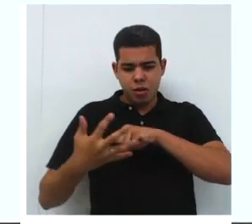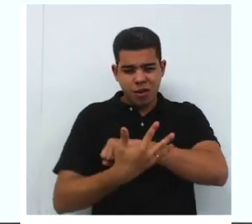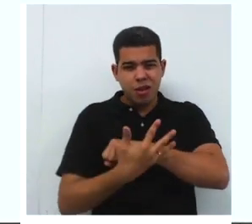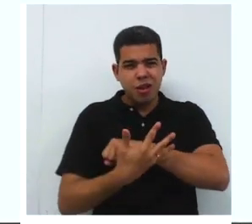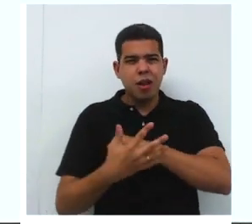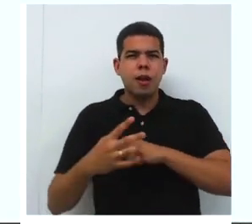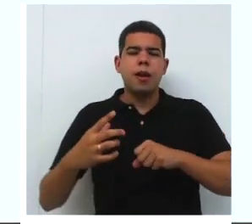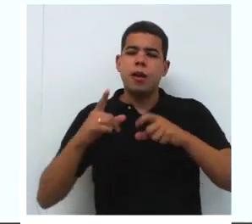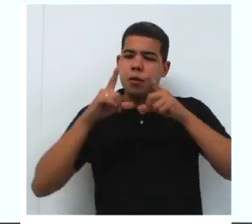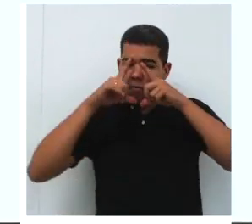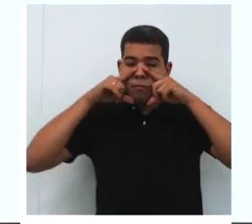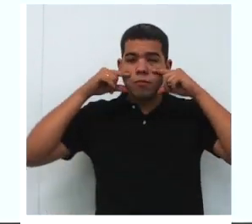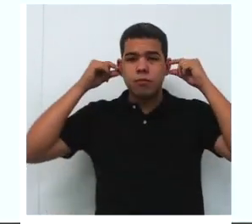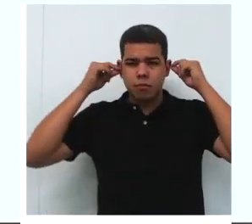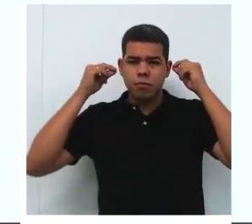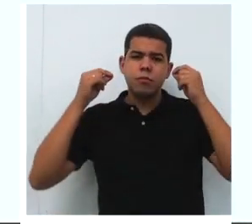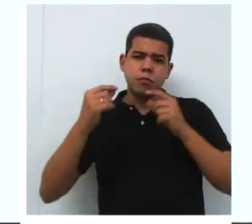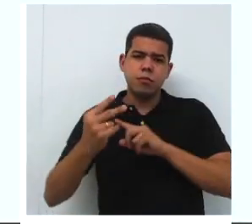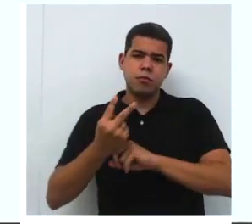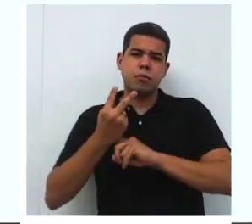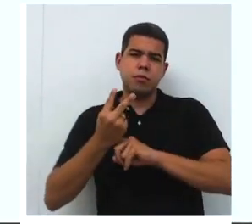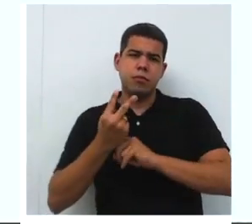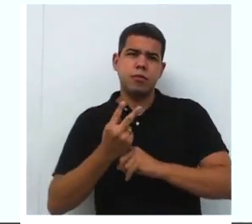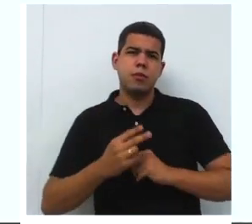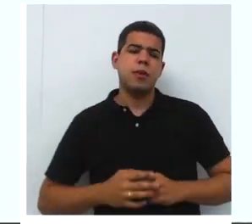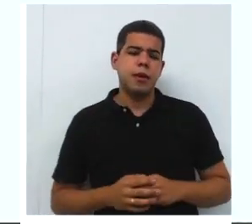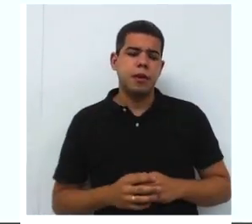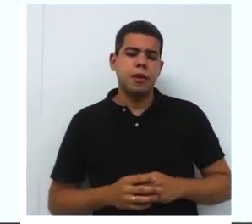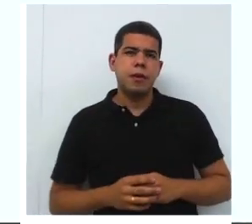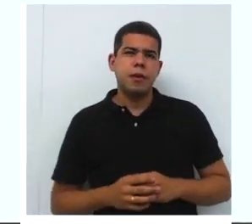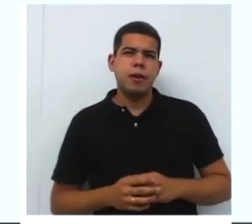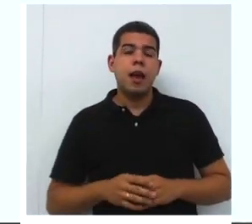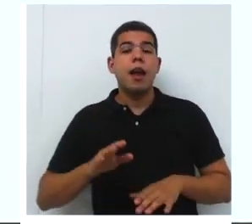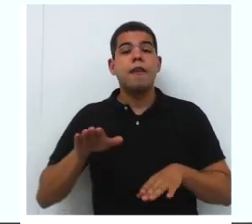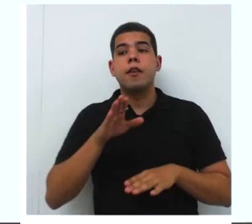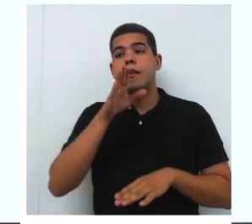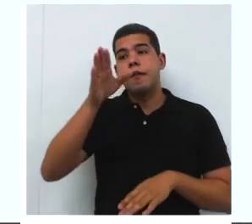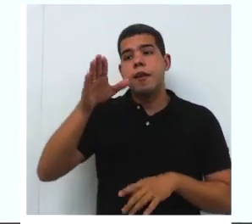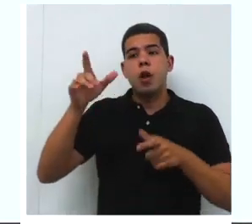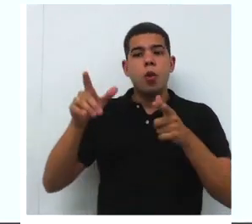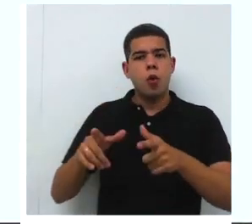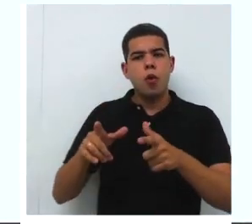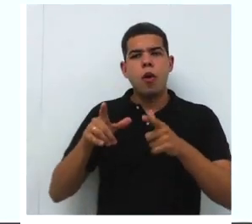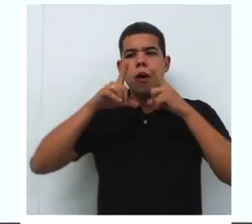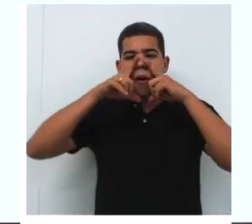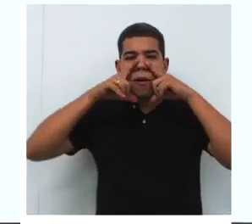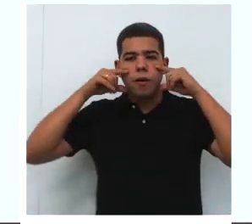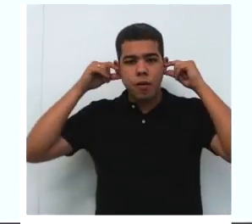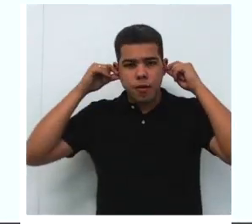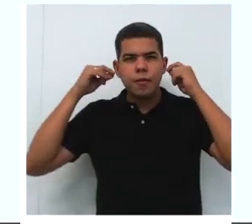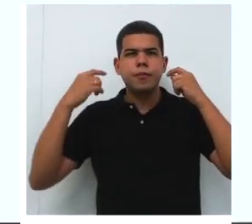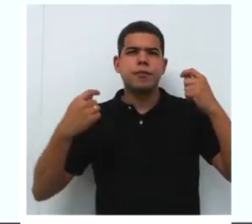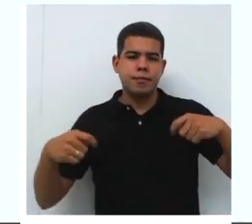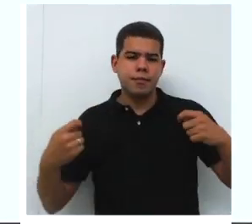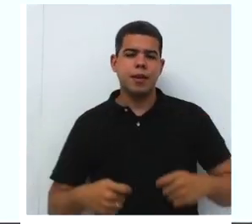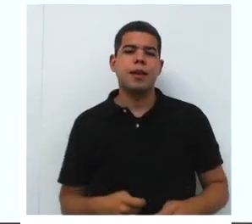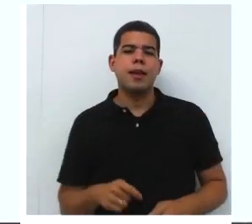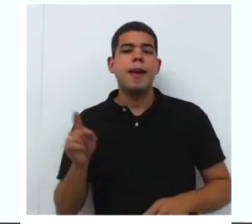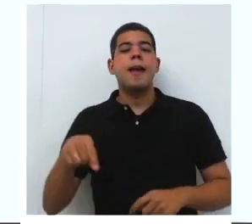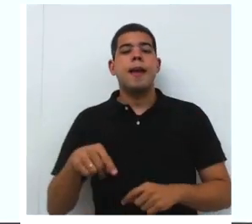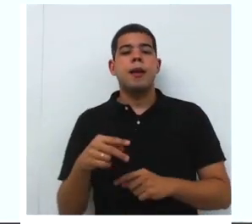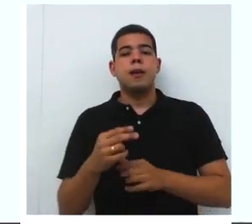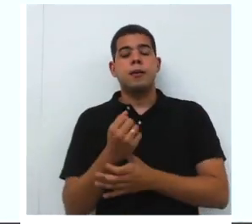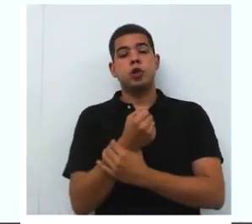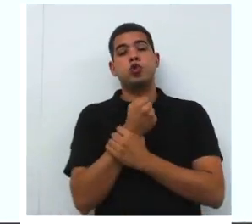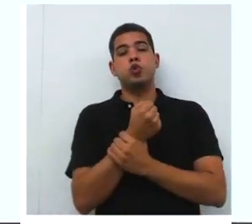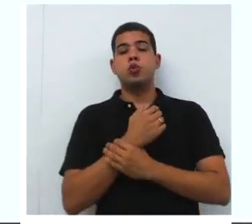tem. E praticamente todos os lugares você só pode se apresentar utilizando a máscara. É primeiramente uma segurança